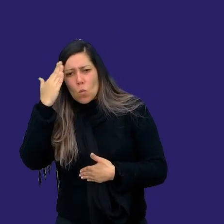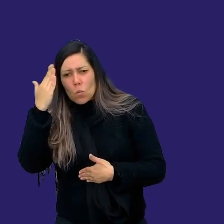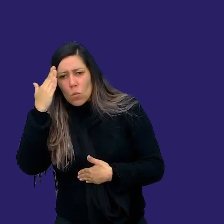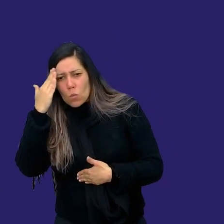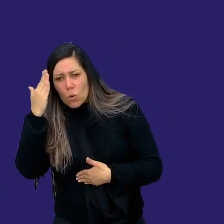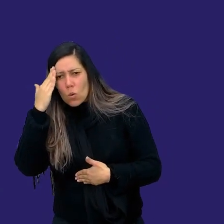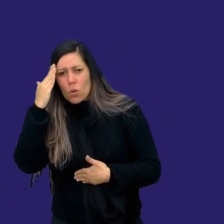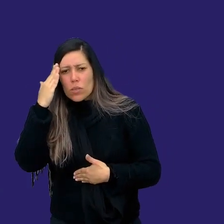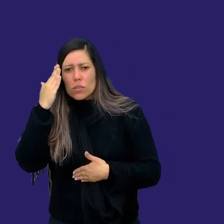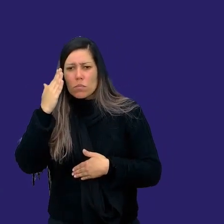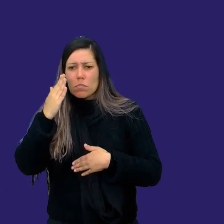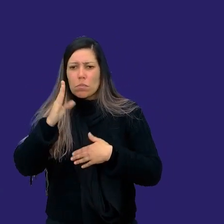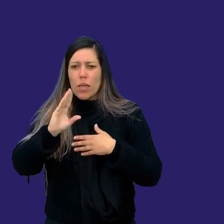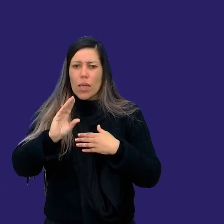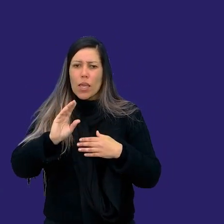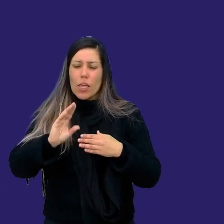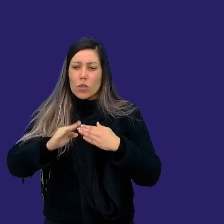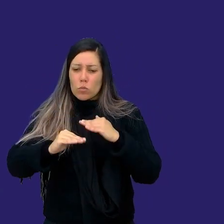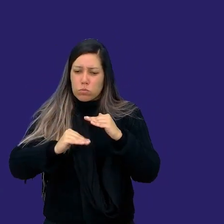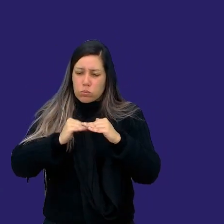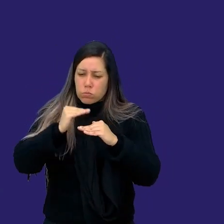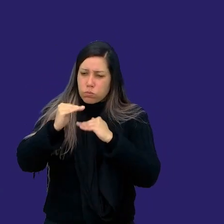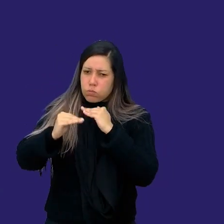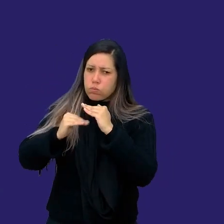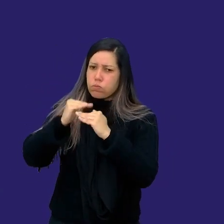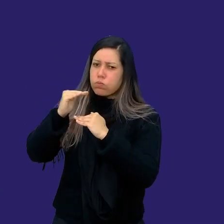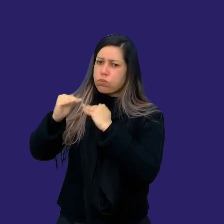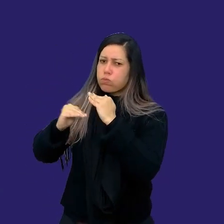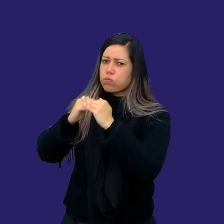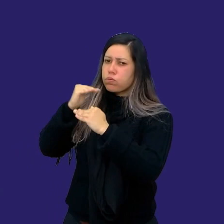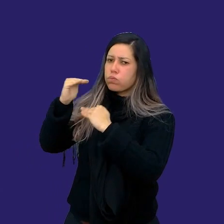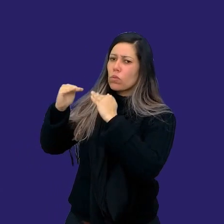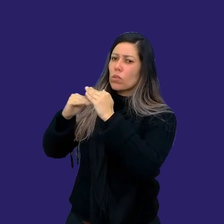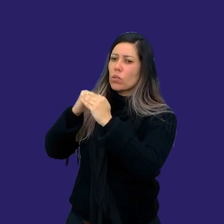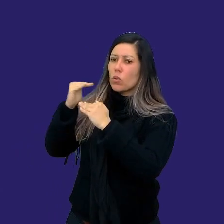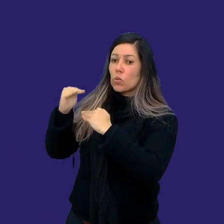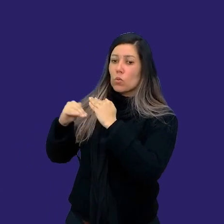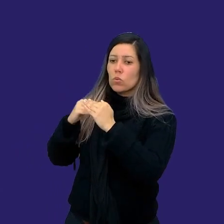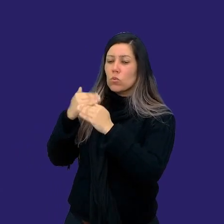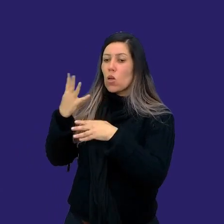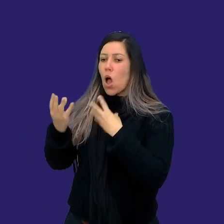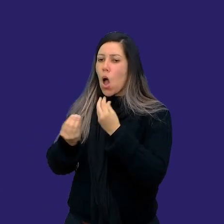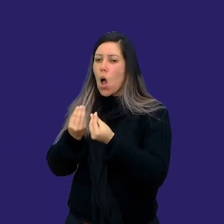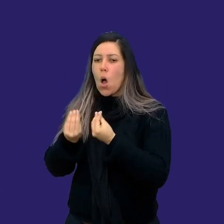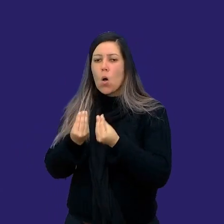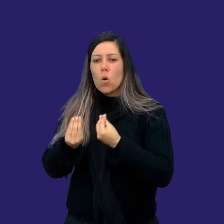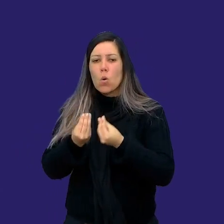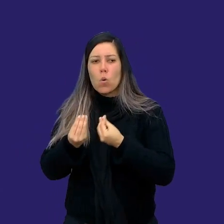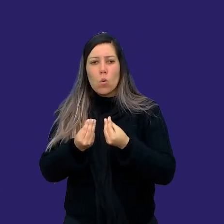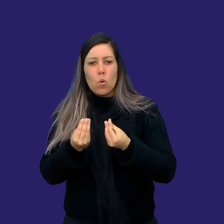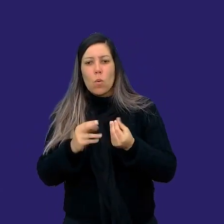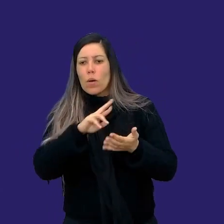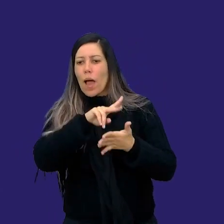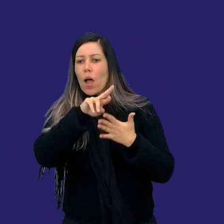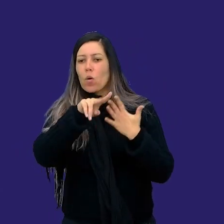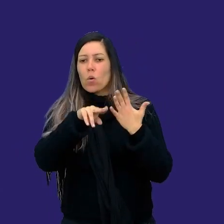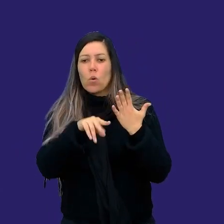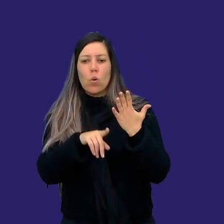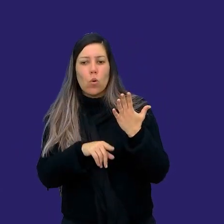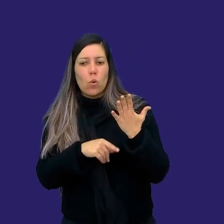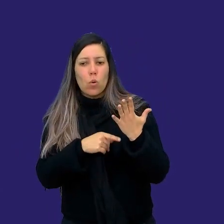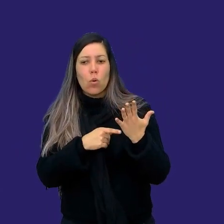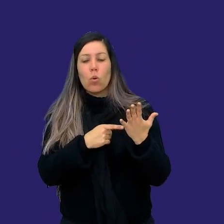conteúdo e do ensino, dito por Débora Ball, suas contribuições para o desenvolvimento da SA7 e da